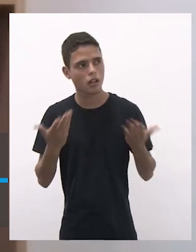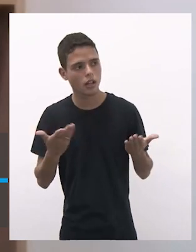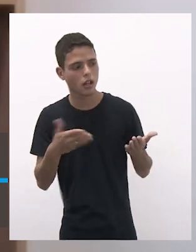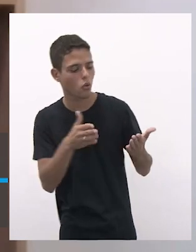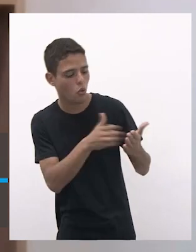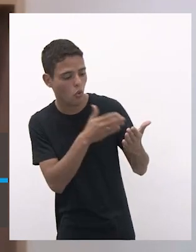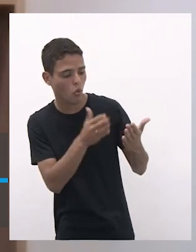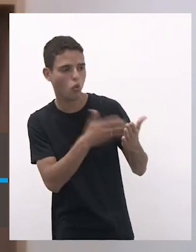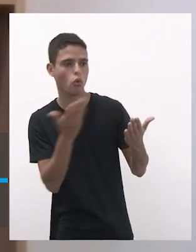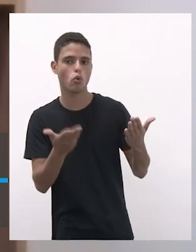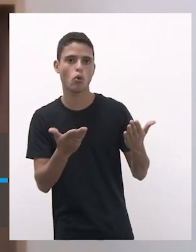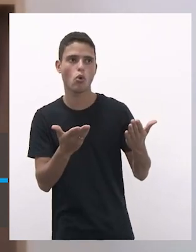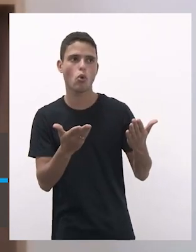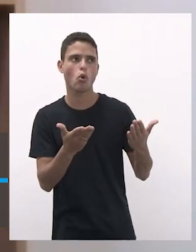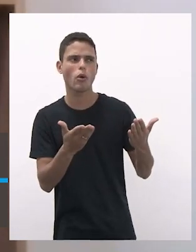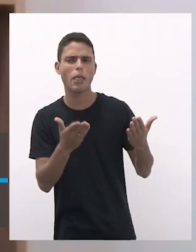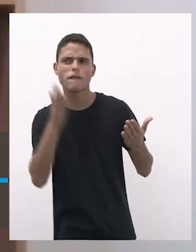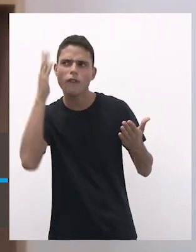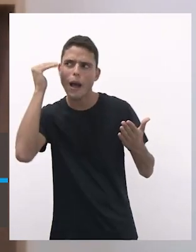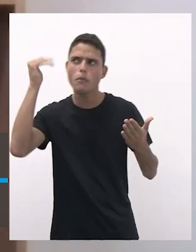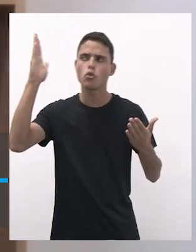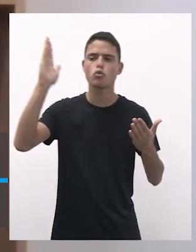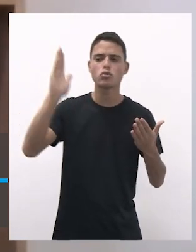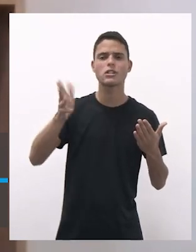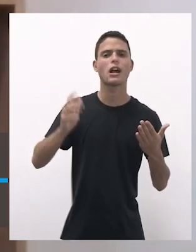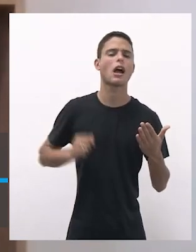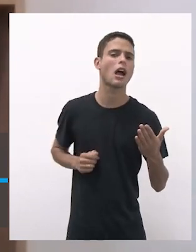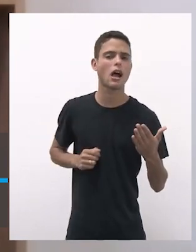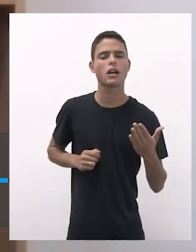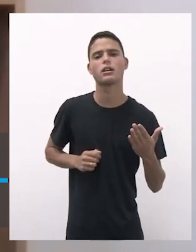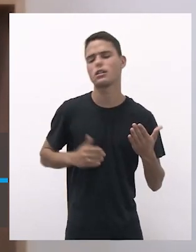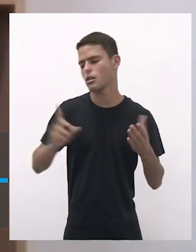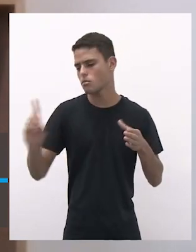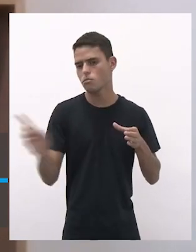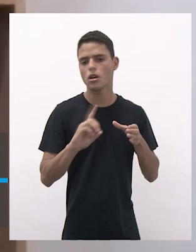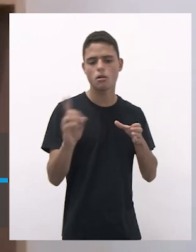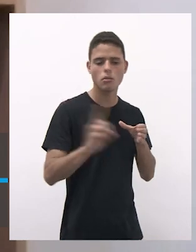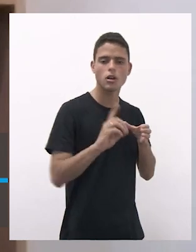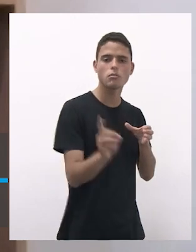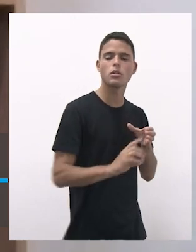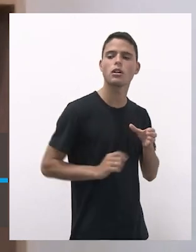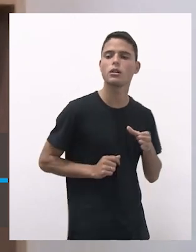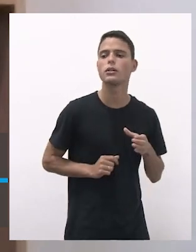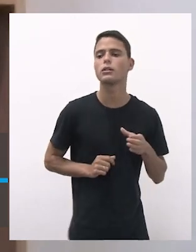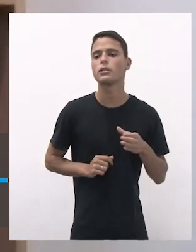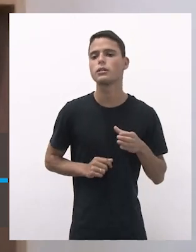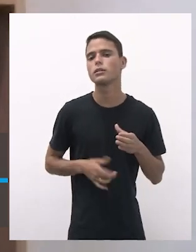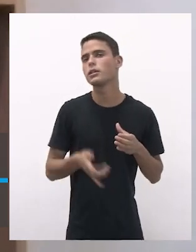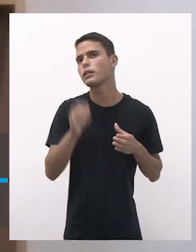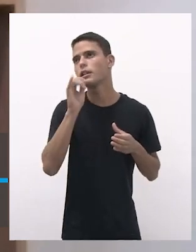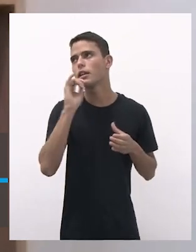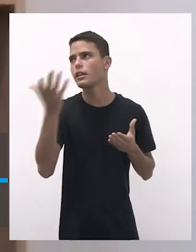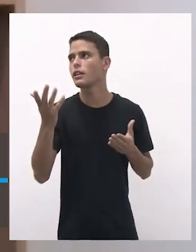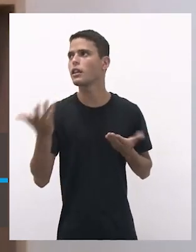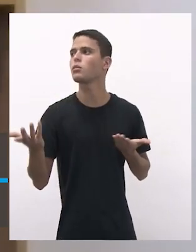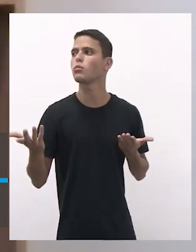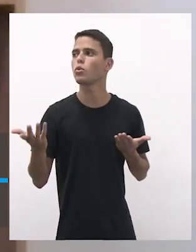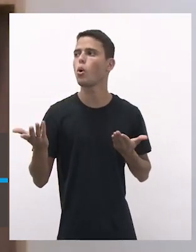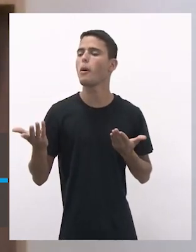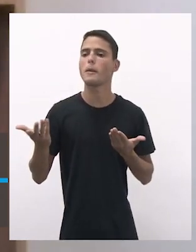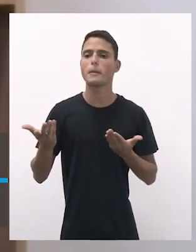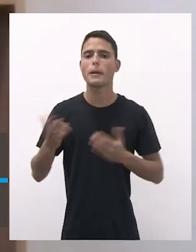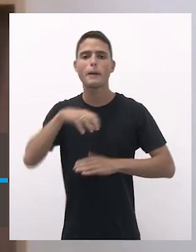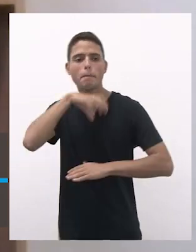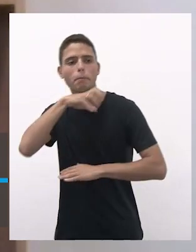um grande clássico que chame muitas pessoas, como, sei lá, A Revolução dos Bichos,